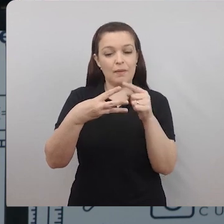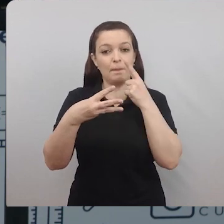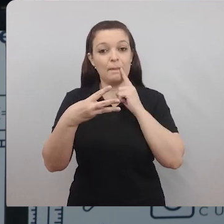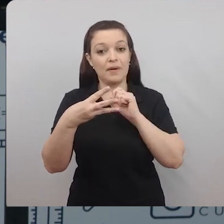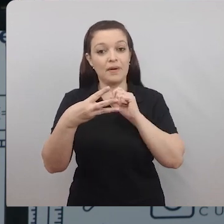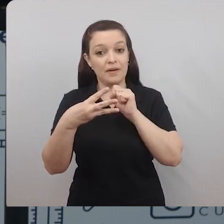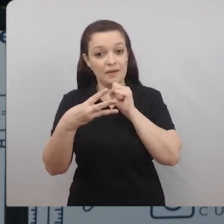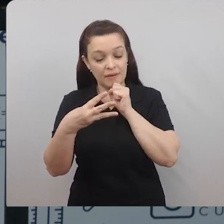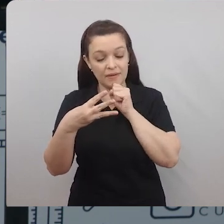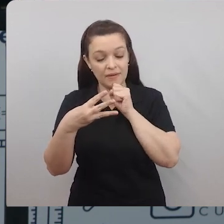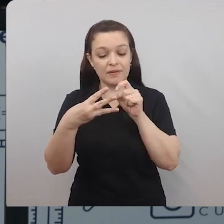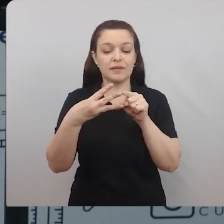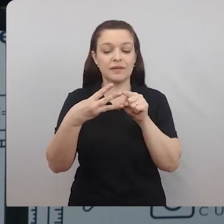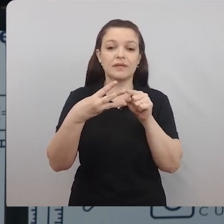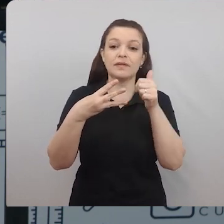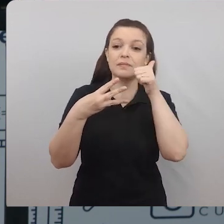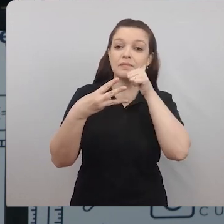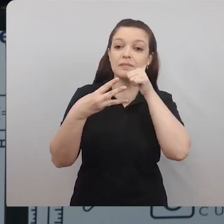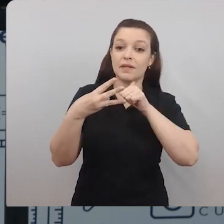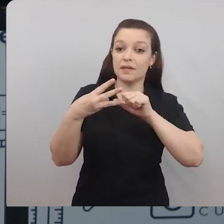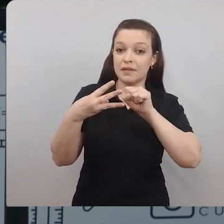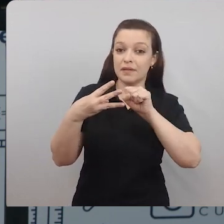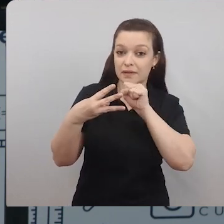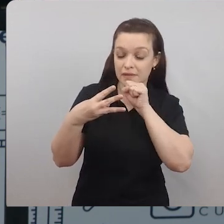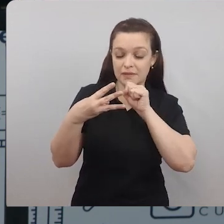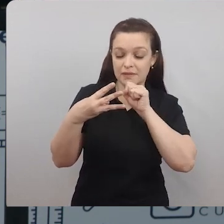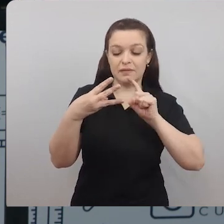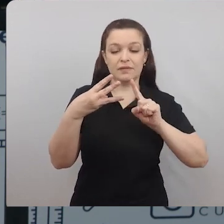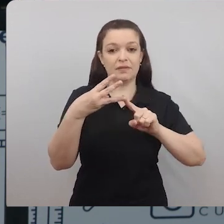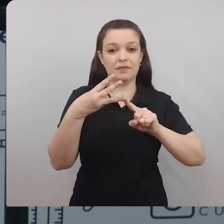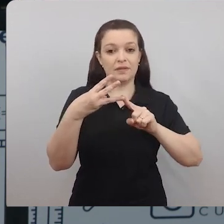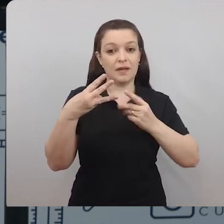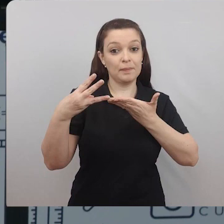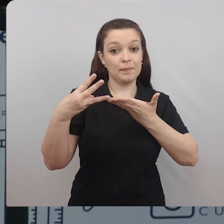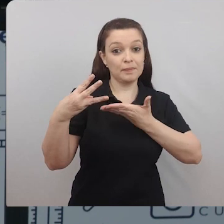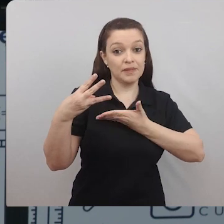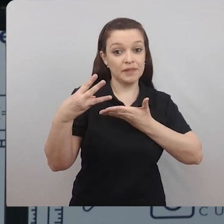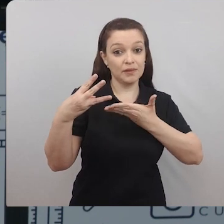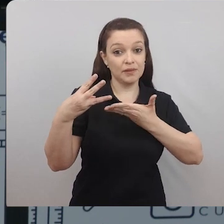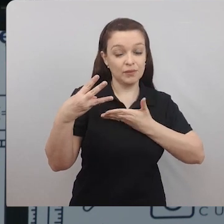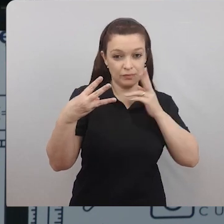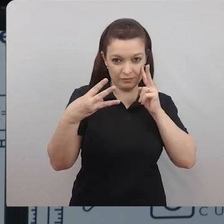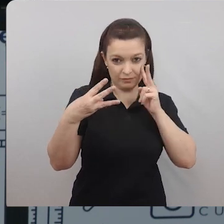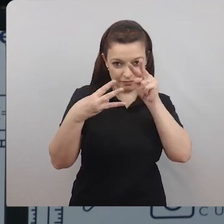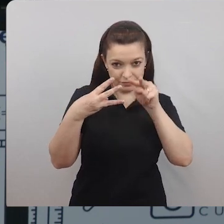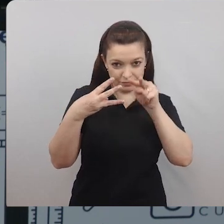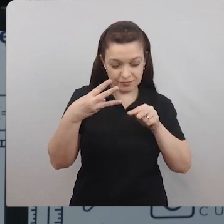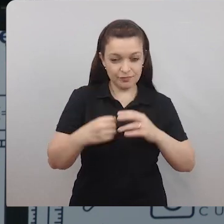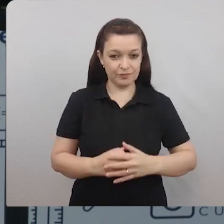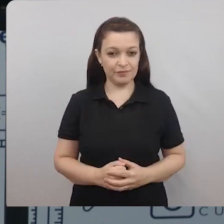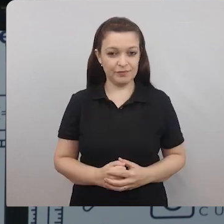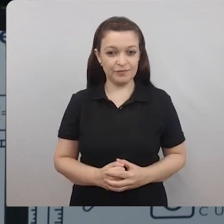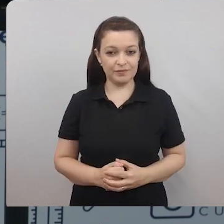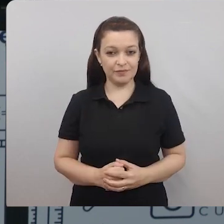na palavra mãe e na palavra amigos? Já